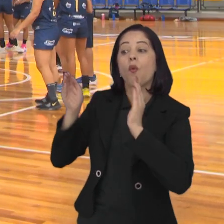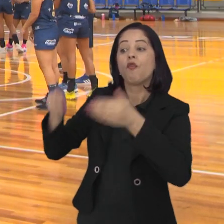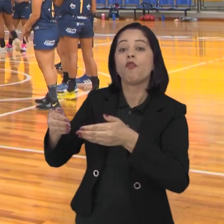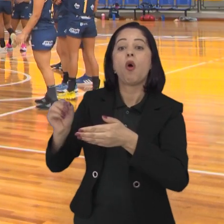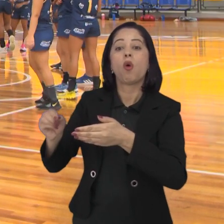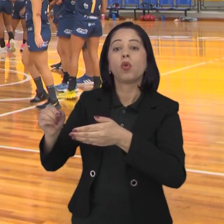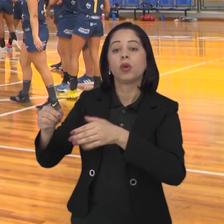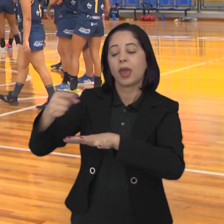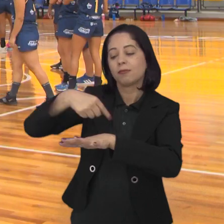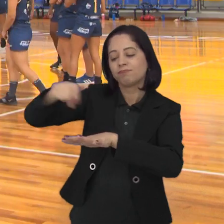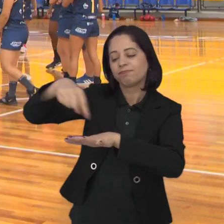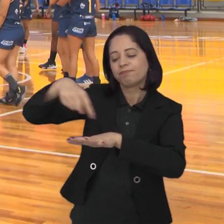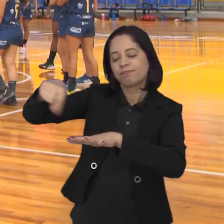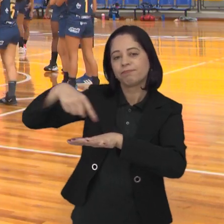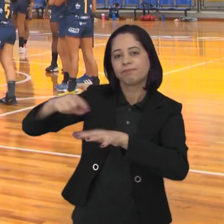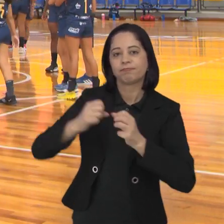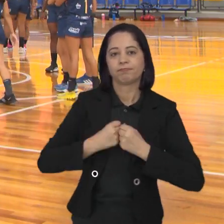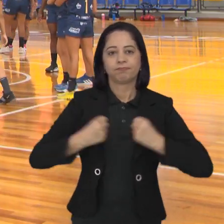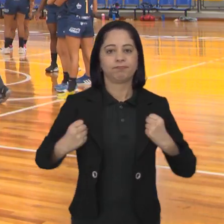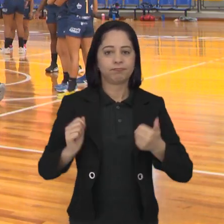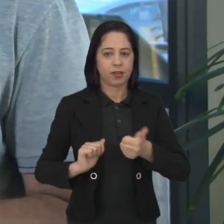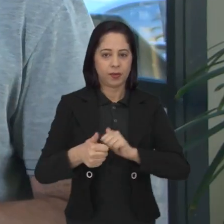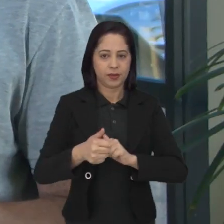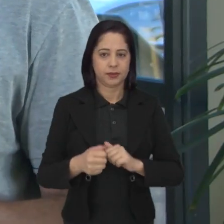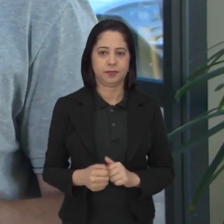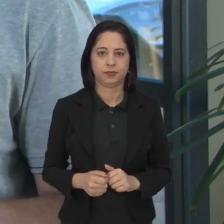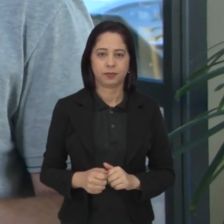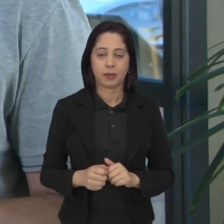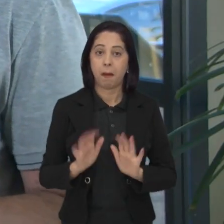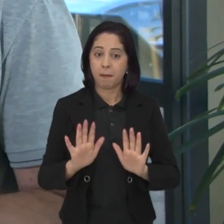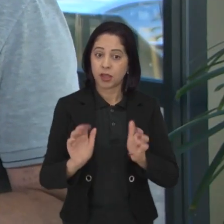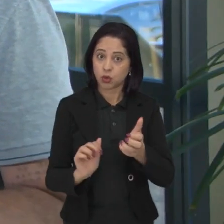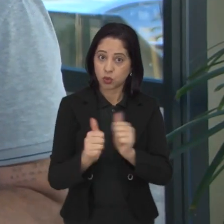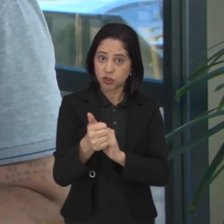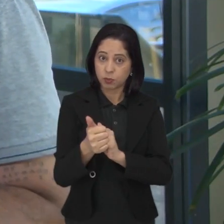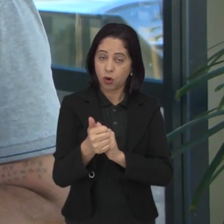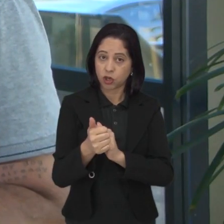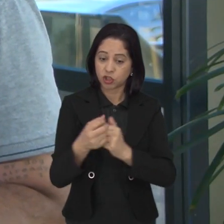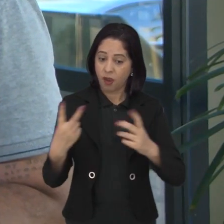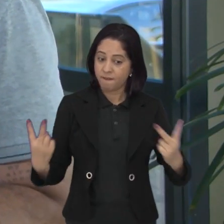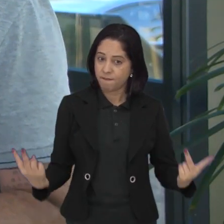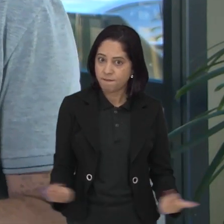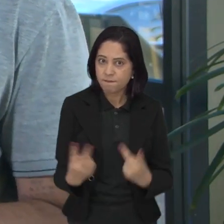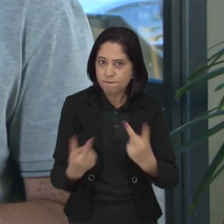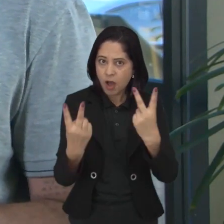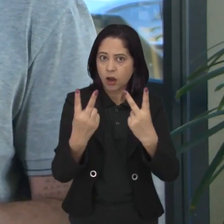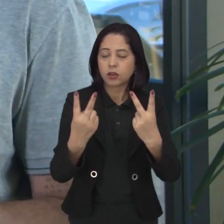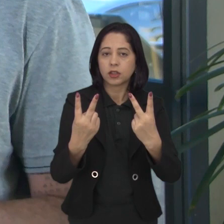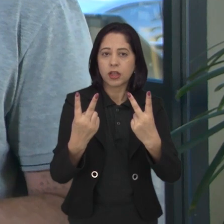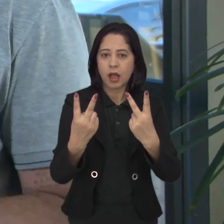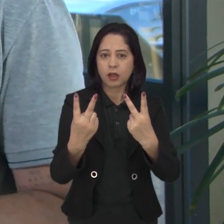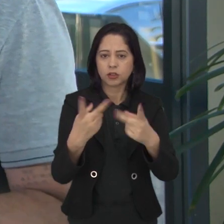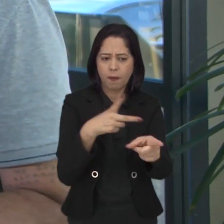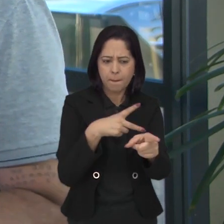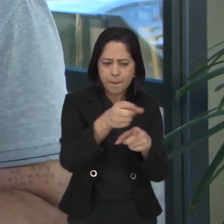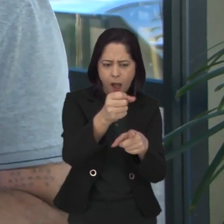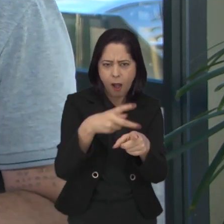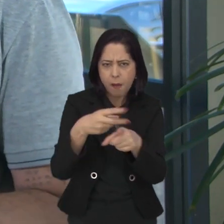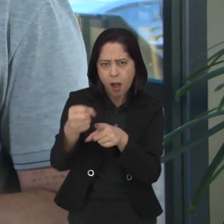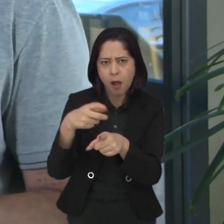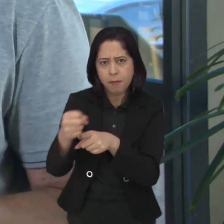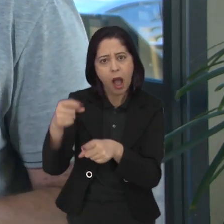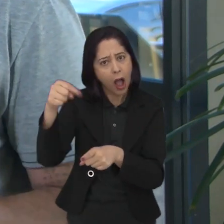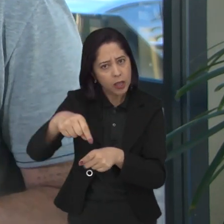desenvolver as modalidades do programa Atleta Cidadão. E para que o esporte continue sendo valorizado e mais conquistas e grandes